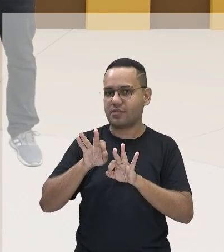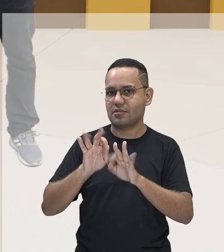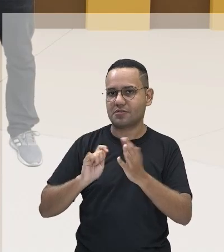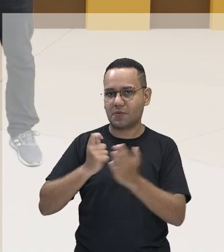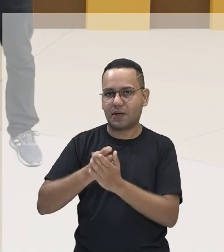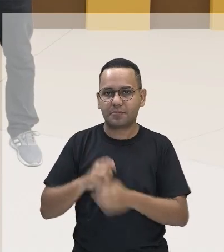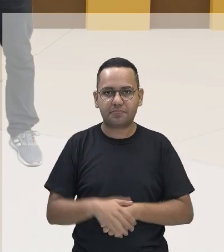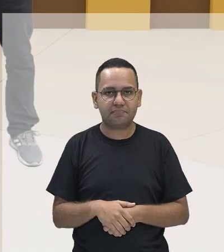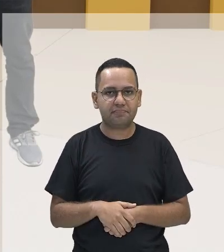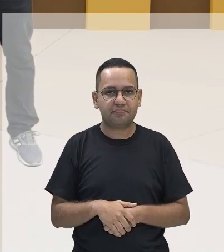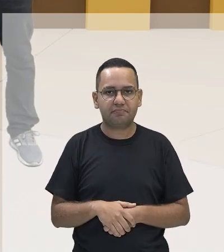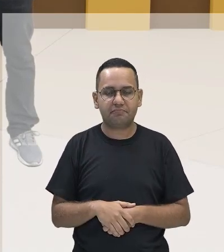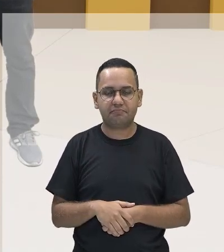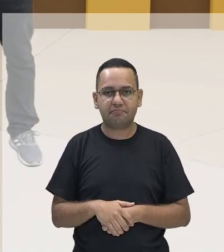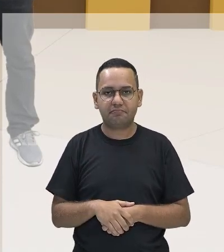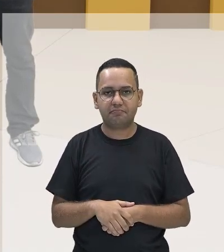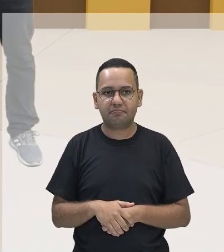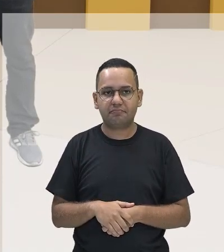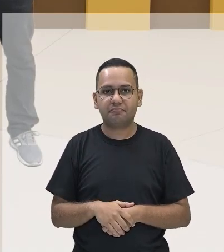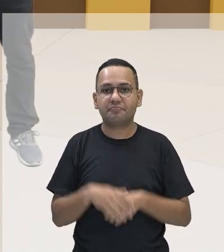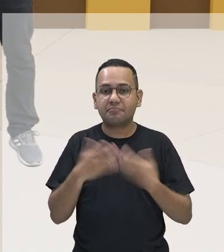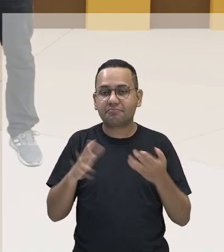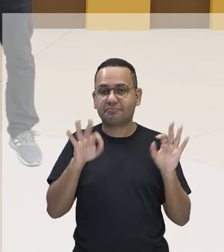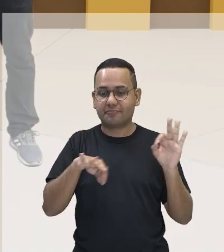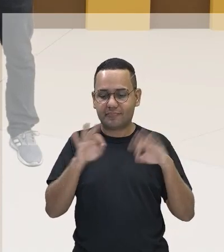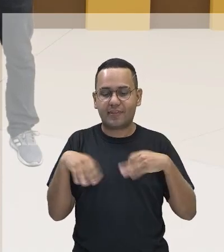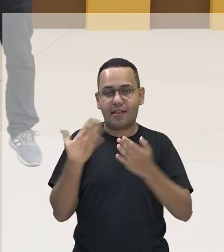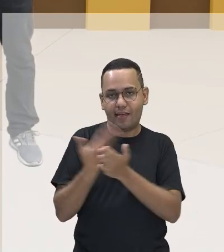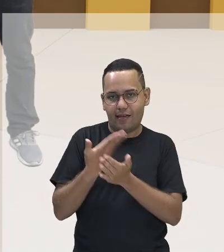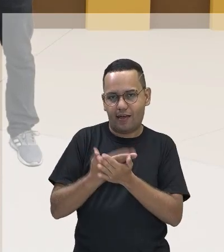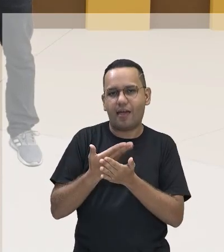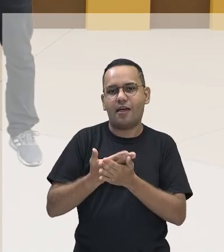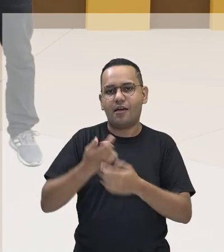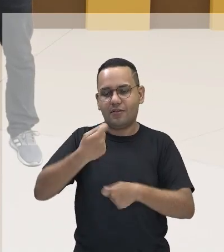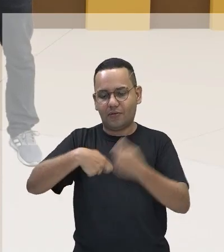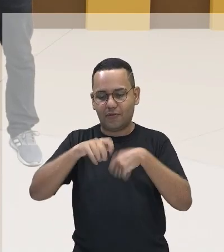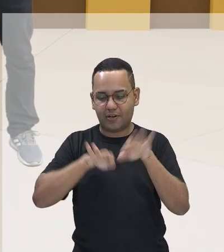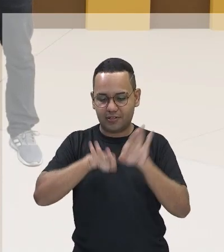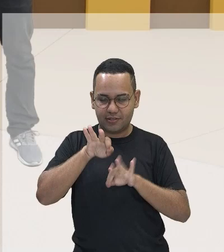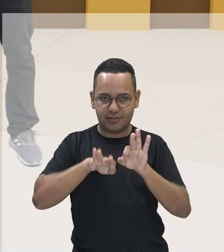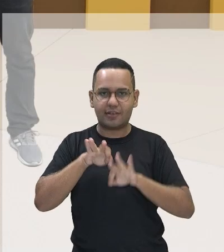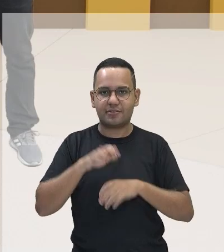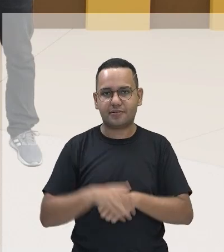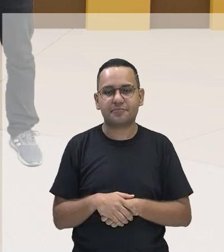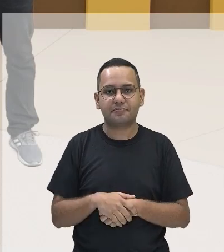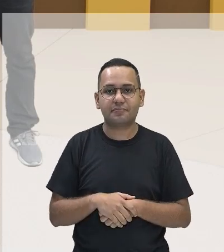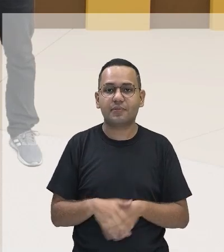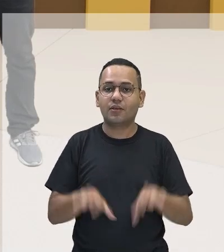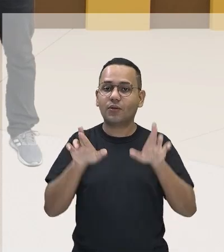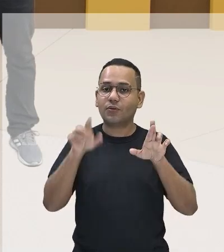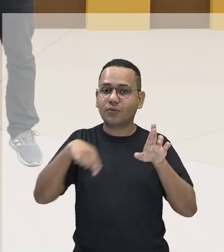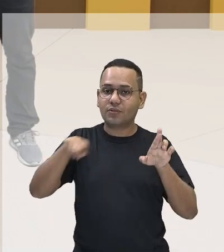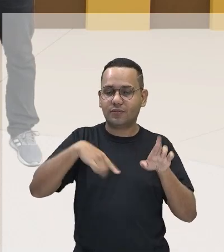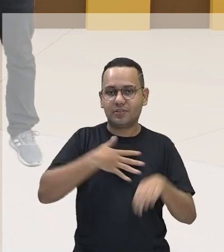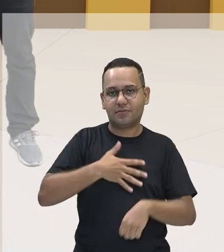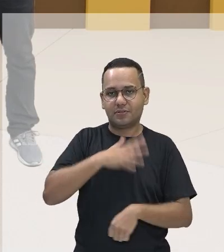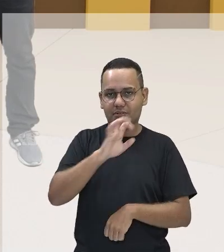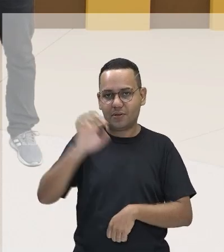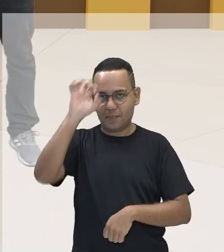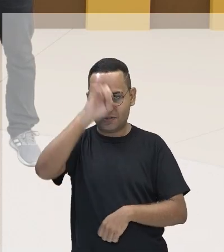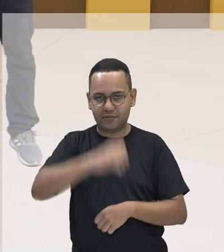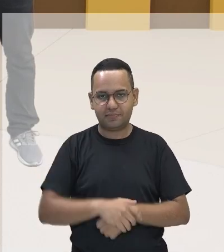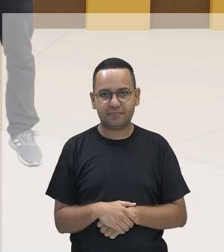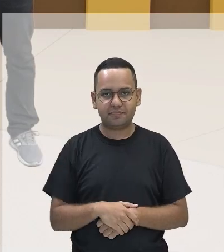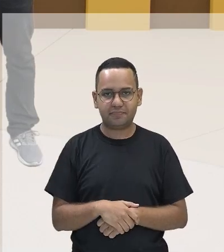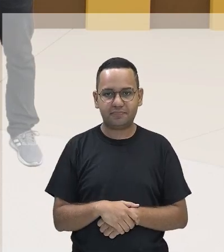essa foi a nossa aula de organização financeira. Espero que tenham gostado, né, e aprendido bastante,